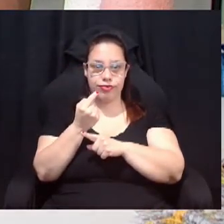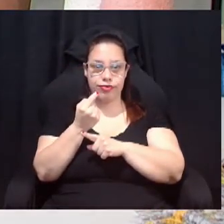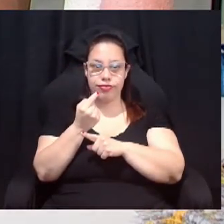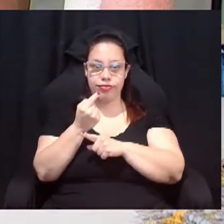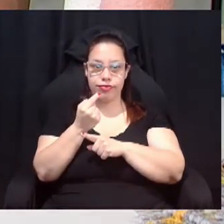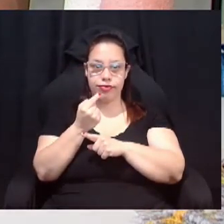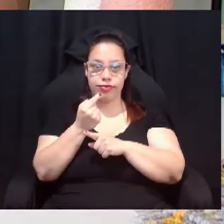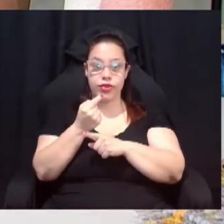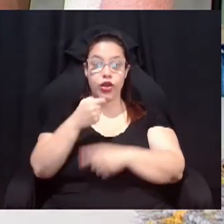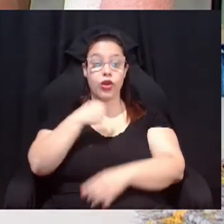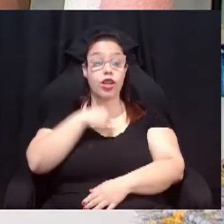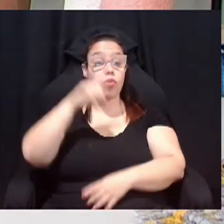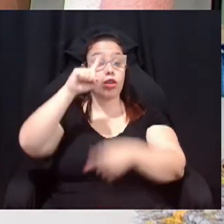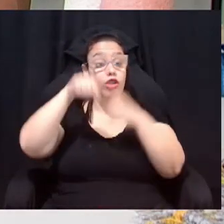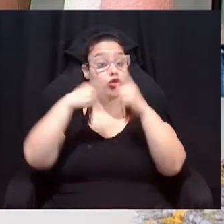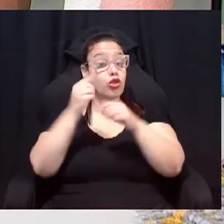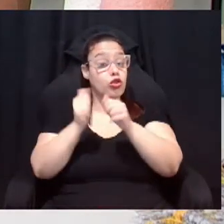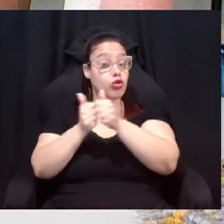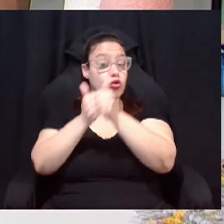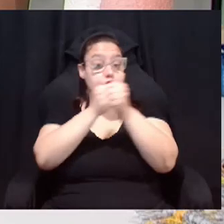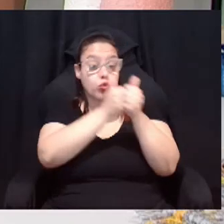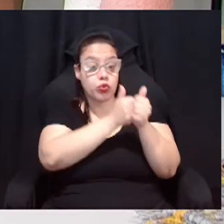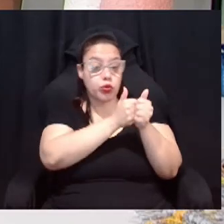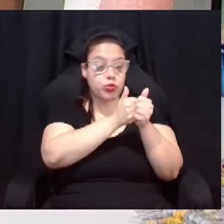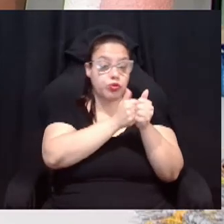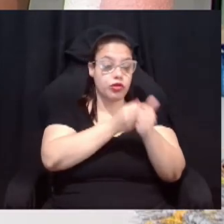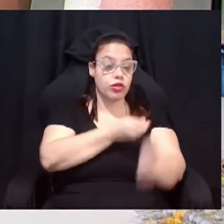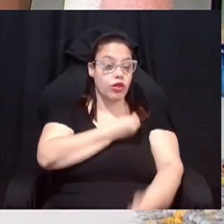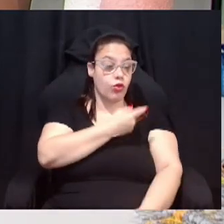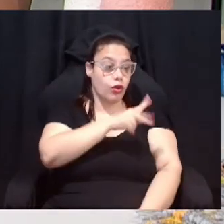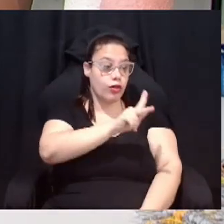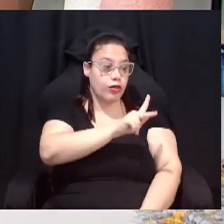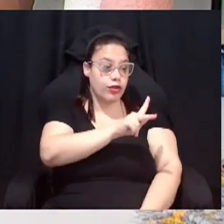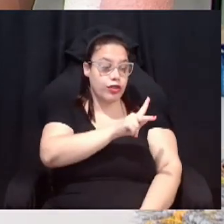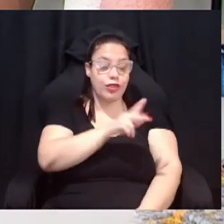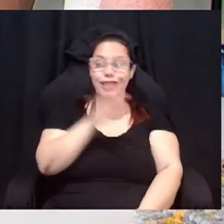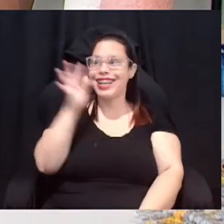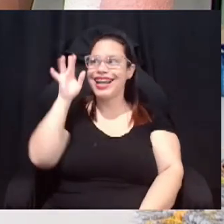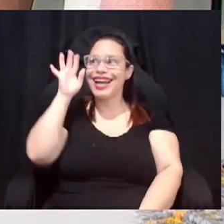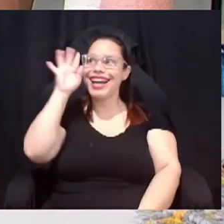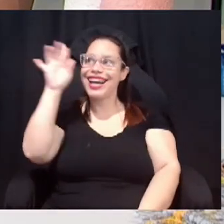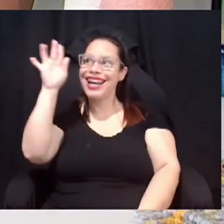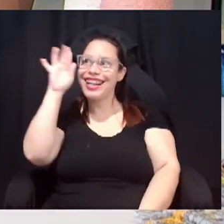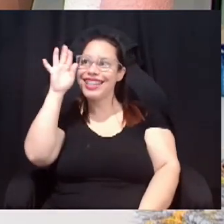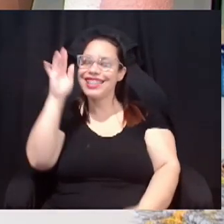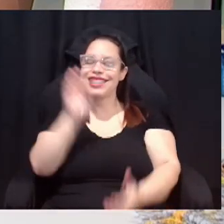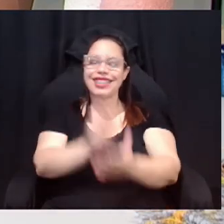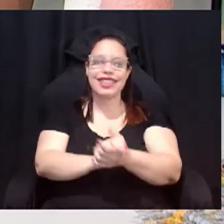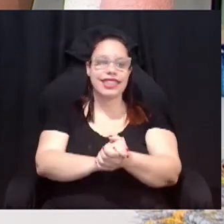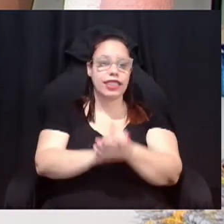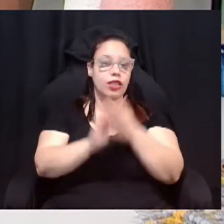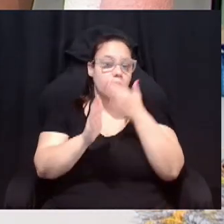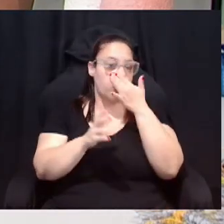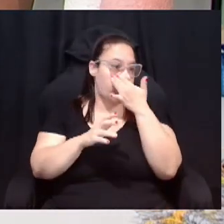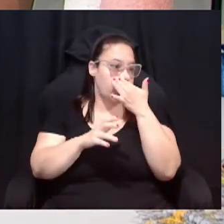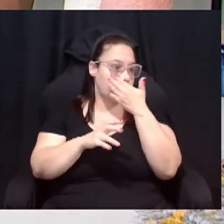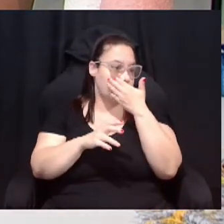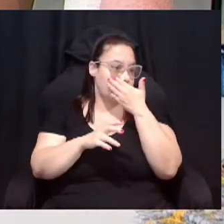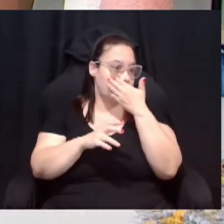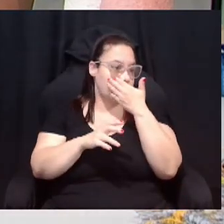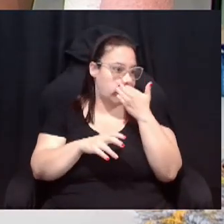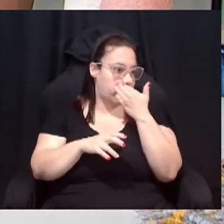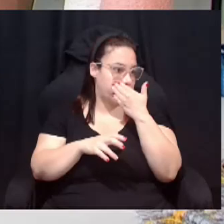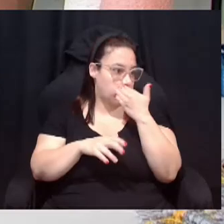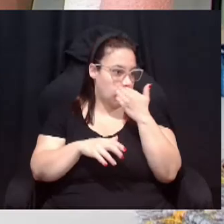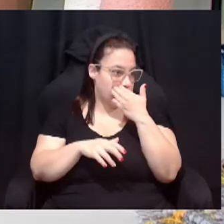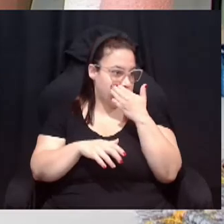muita sorte de acompanhar a trajetória de vida O dela. olhinho até brilha. Bastante. Eu costumo falar que a gente recebe,